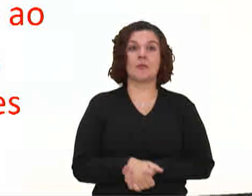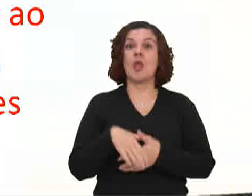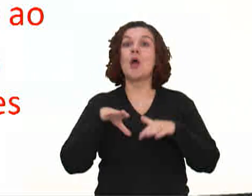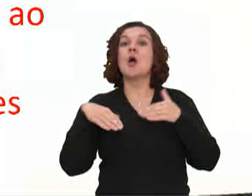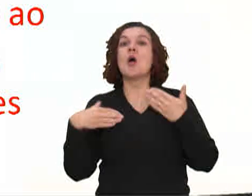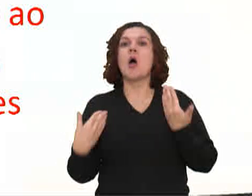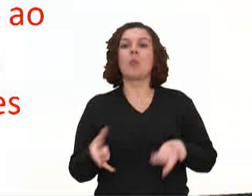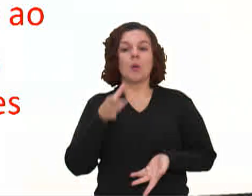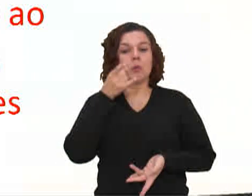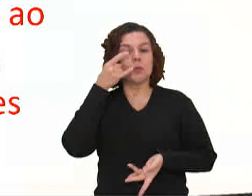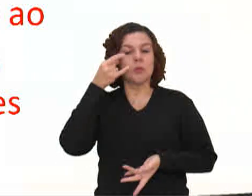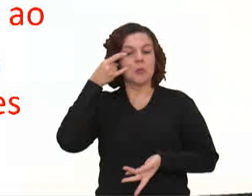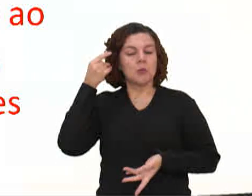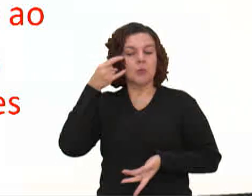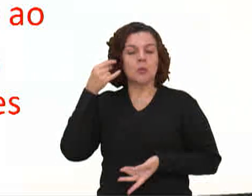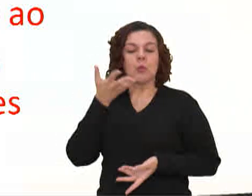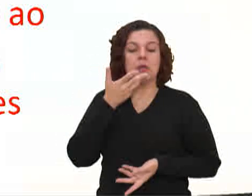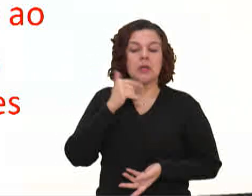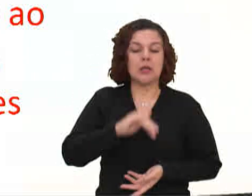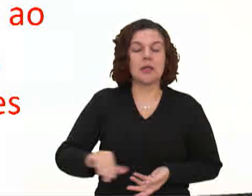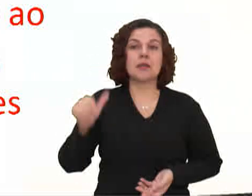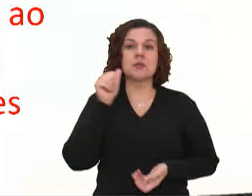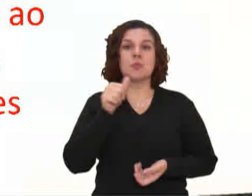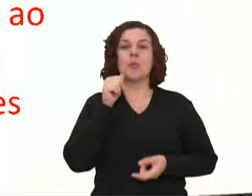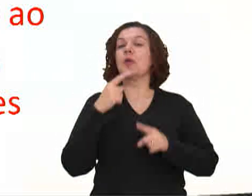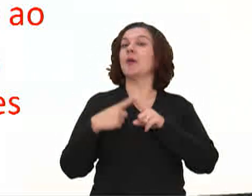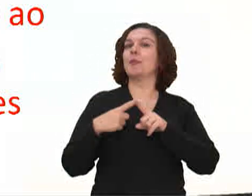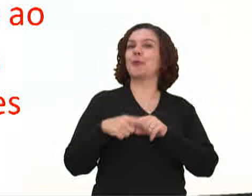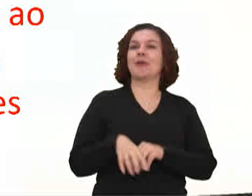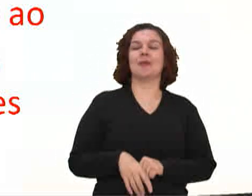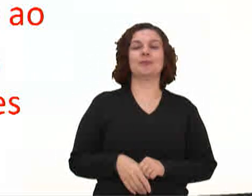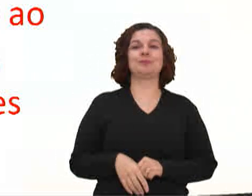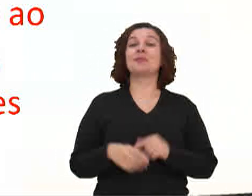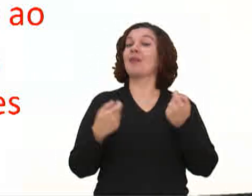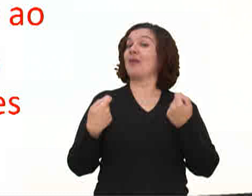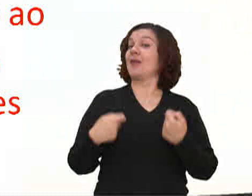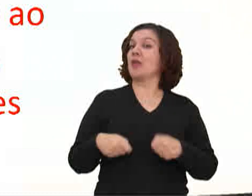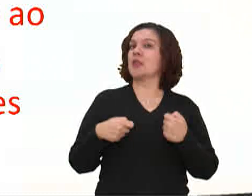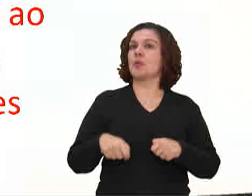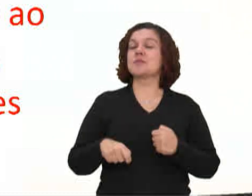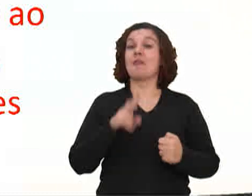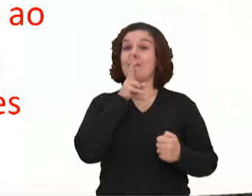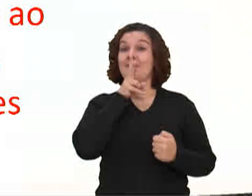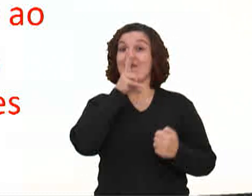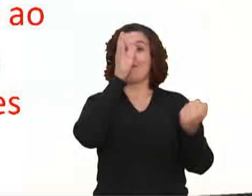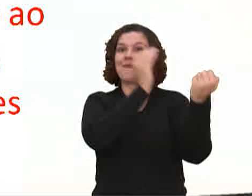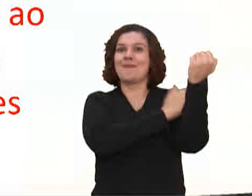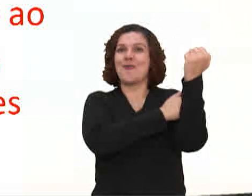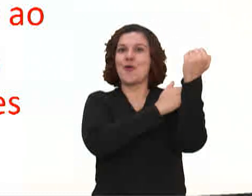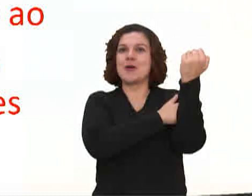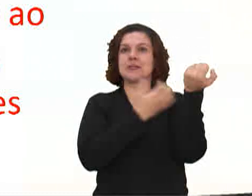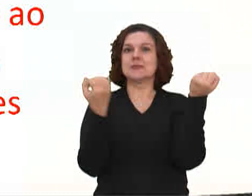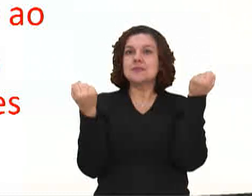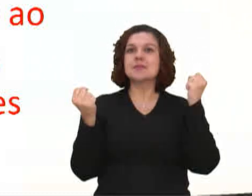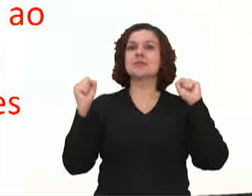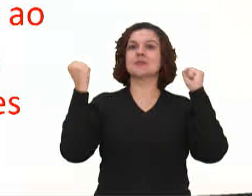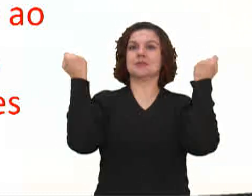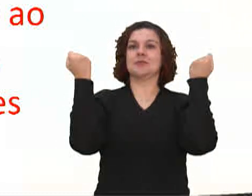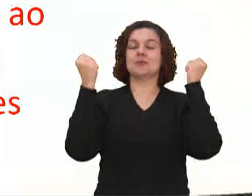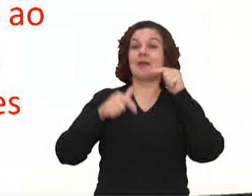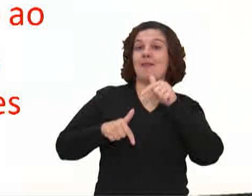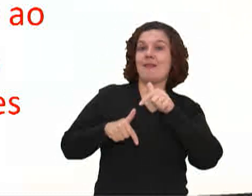da mão de obra feminina infantil? Porque não era mais necessário o emprego de tanta força física para o desempenho